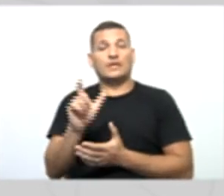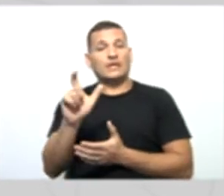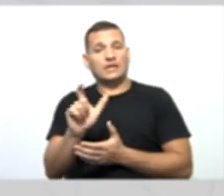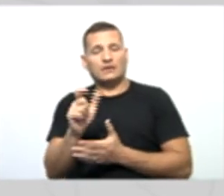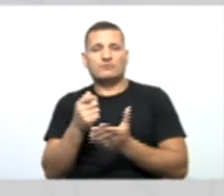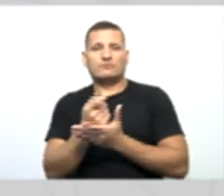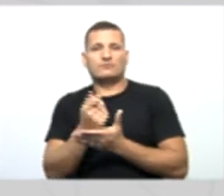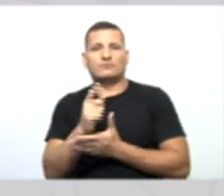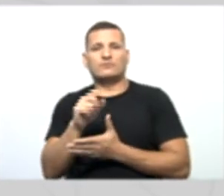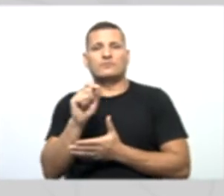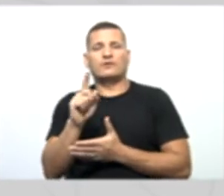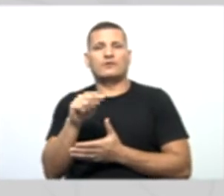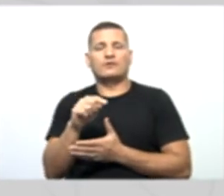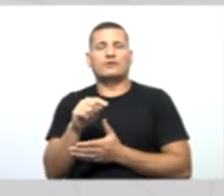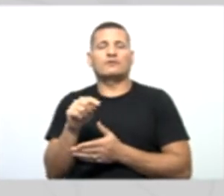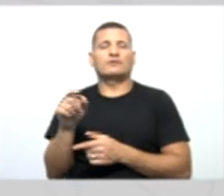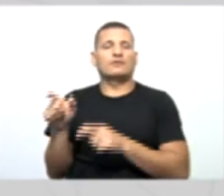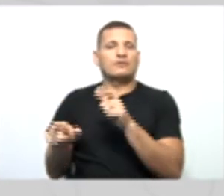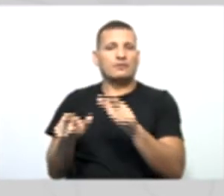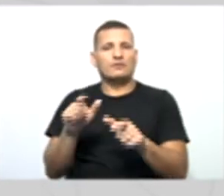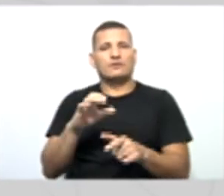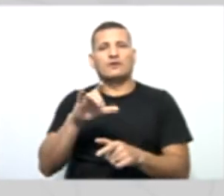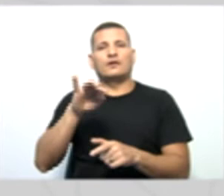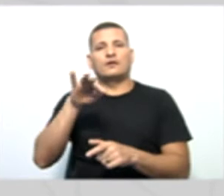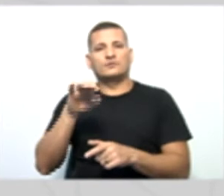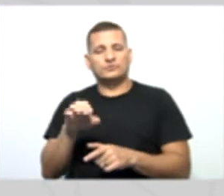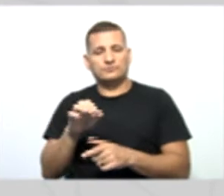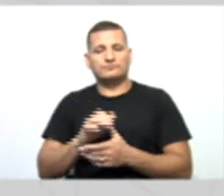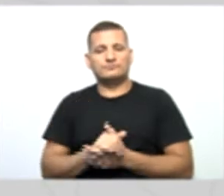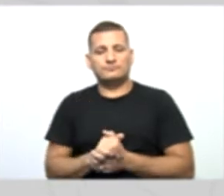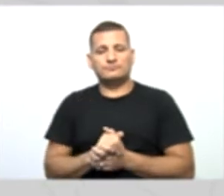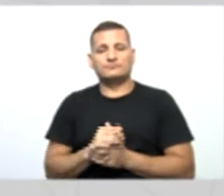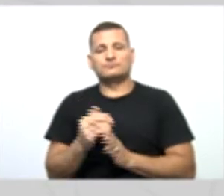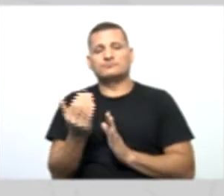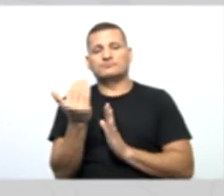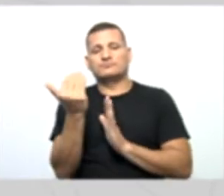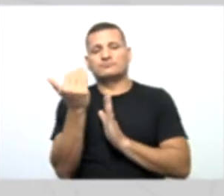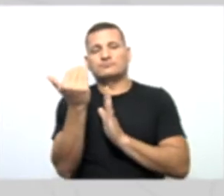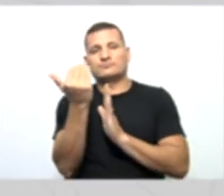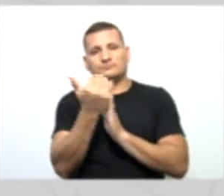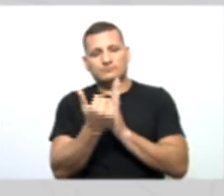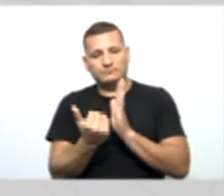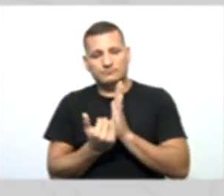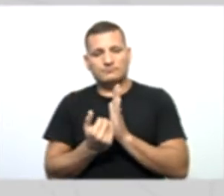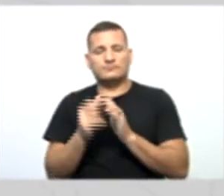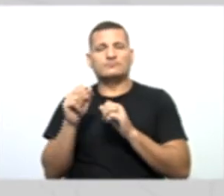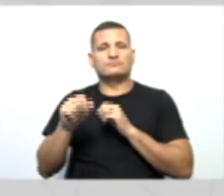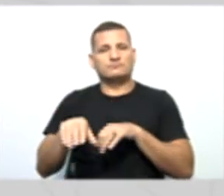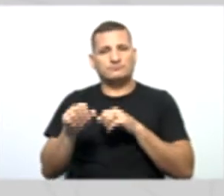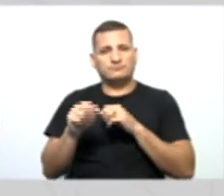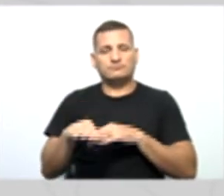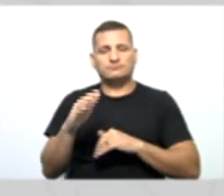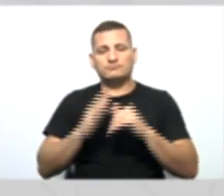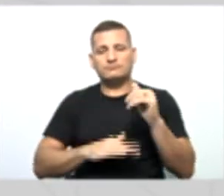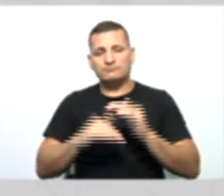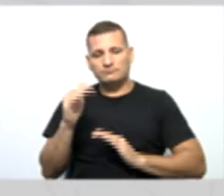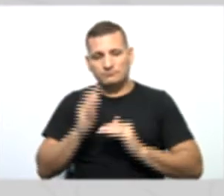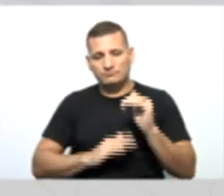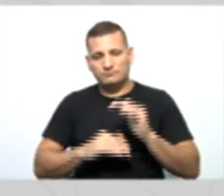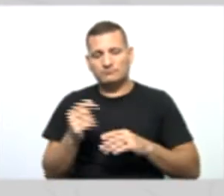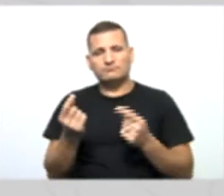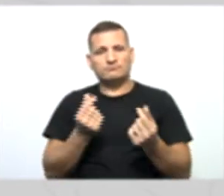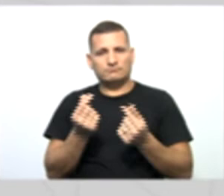está se referindo aos clientes. Além de programas de educação profissional, financeira